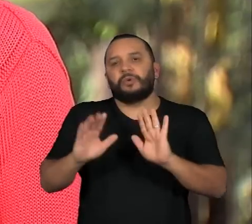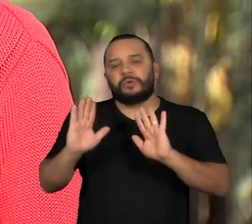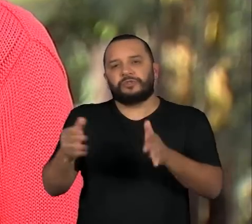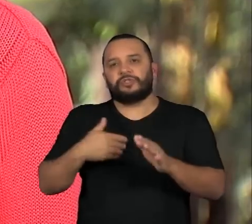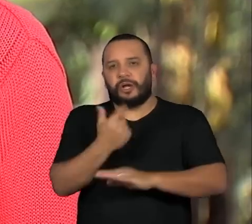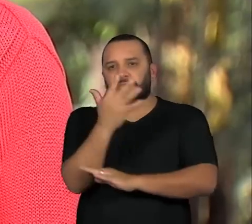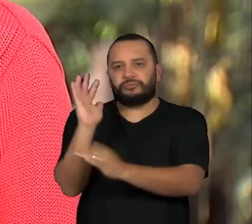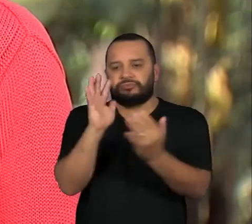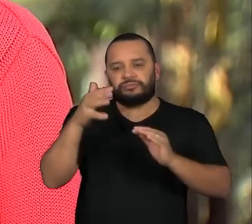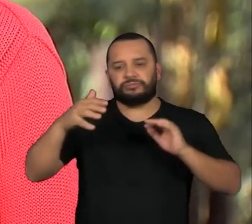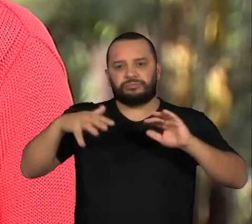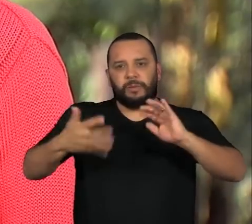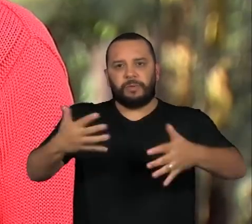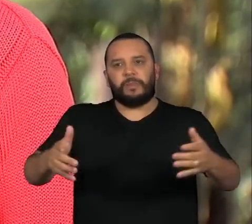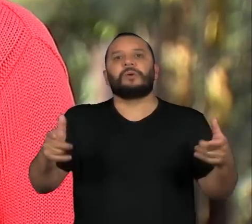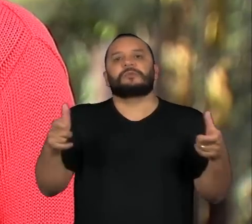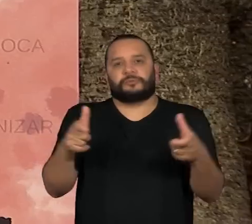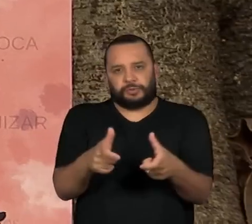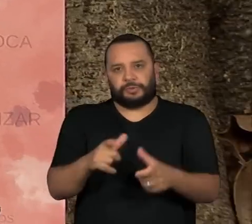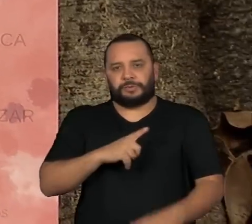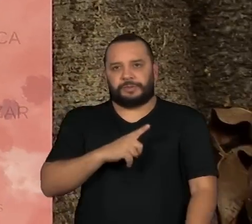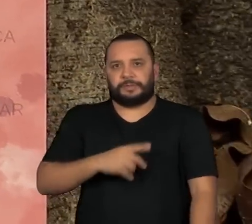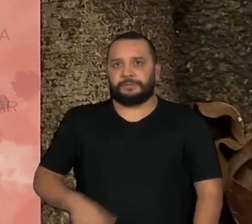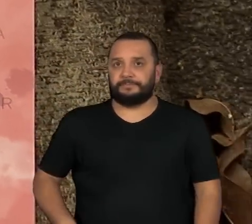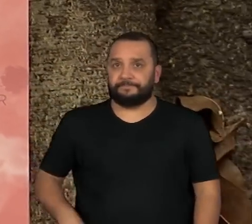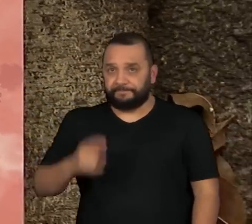Daqui a pouco, aqui no Repórter Eco.